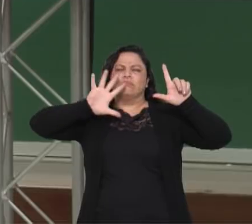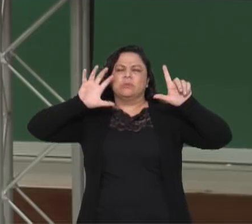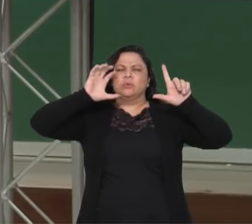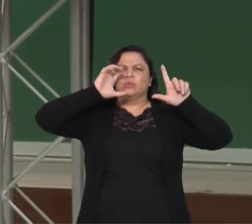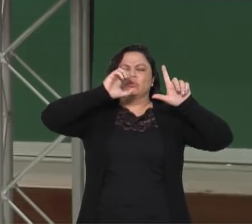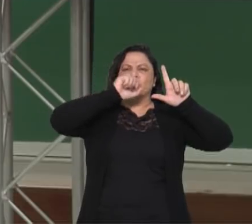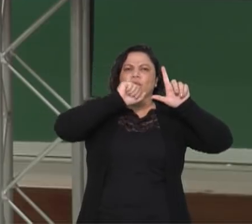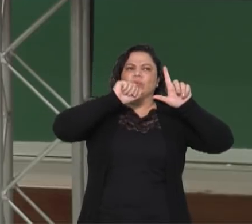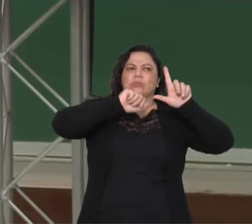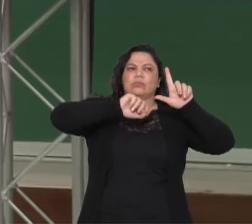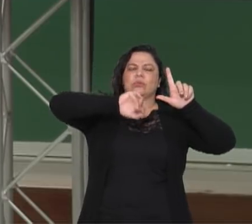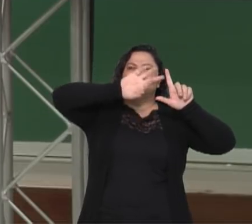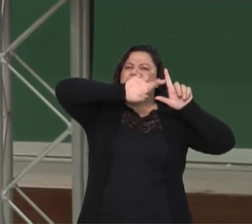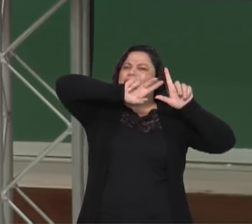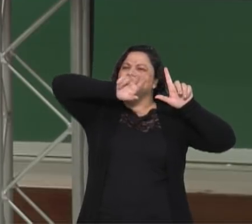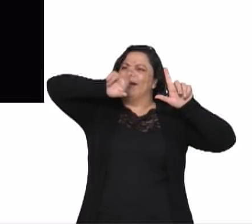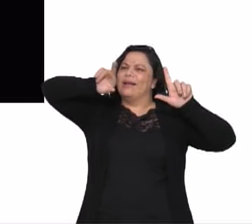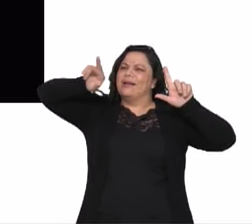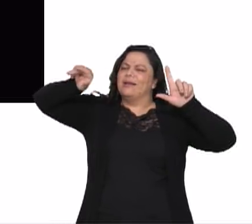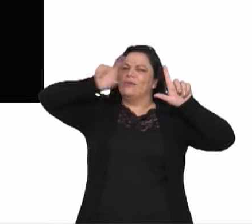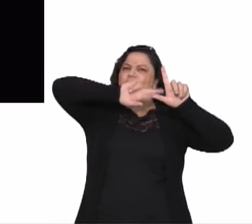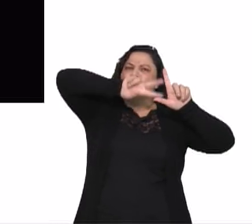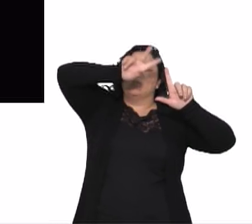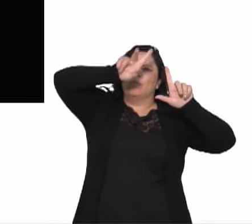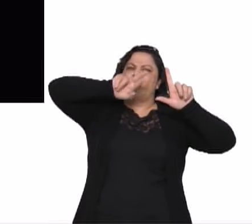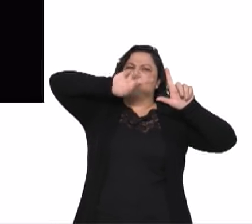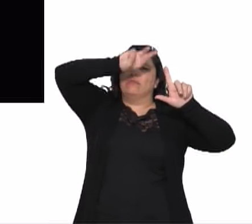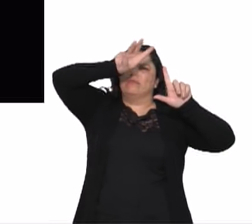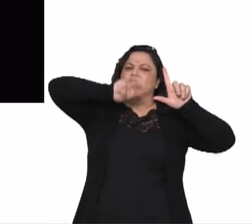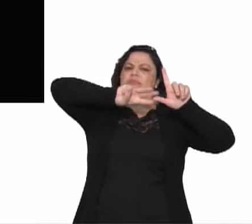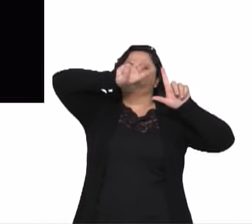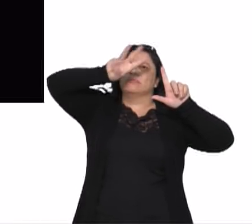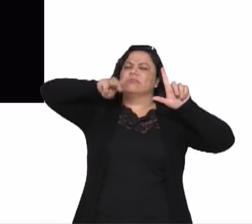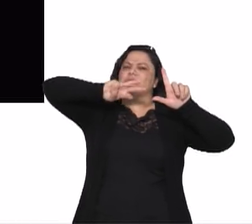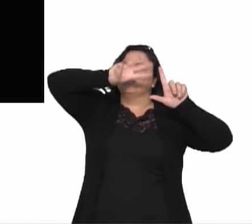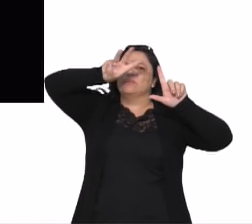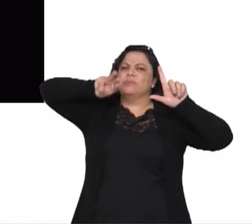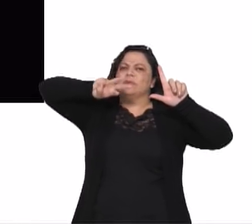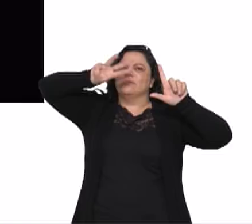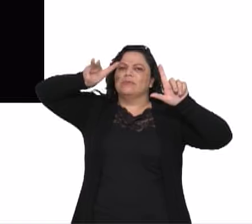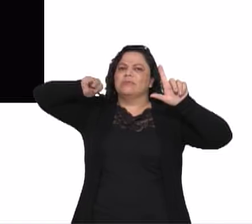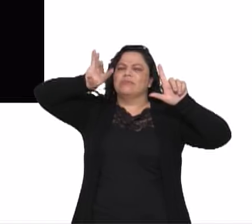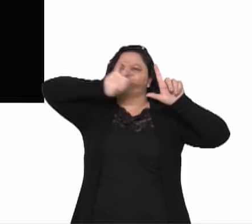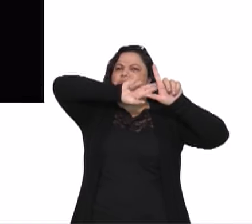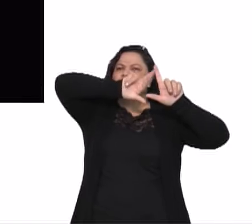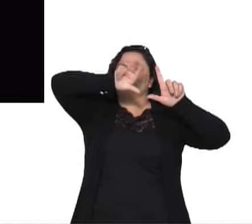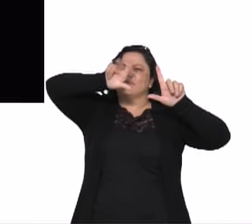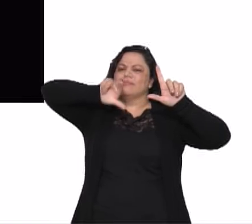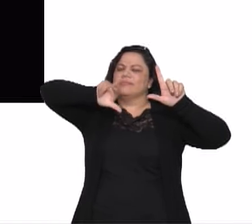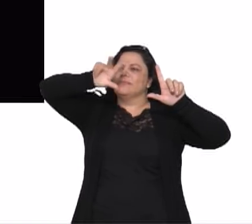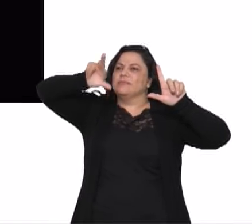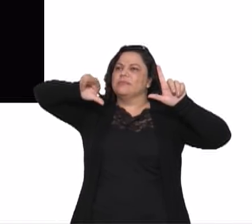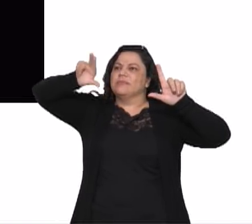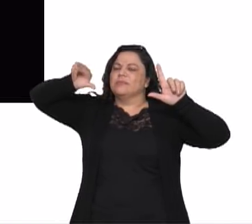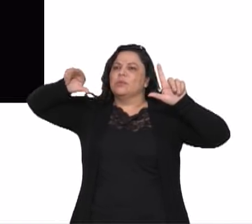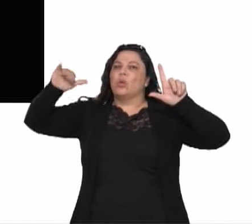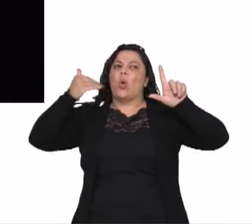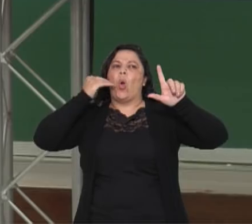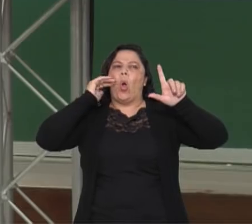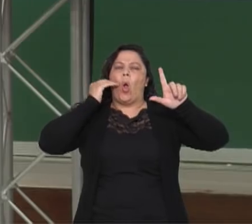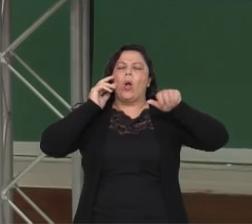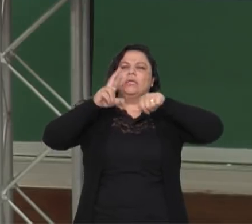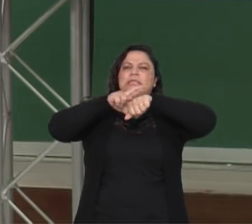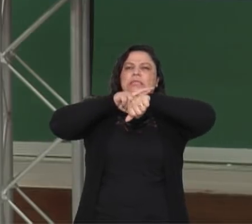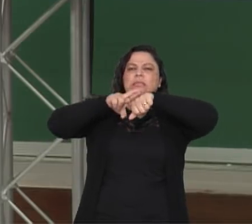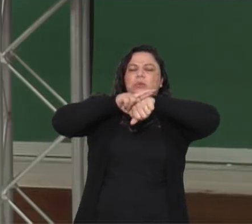são nas cores, puxa para o roxo, o lilás e um rosa, um pouco arroxada